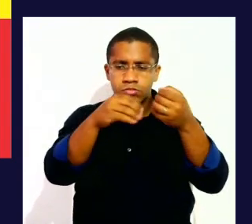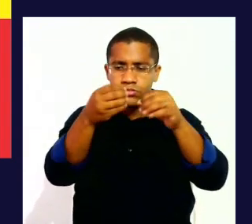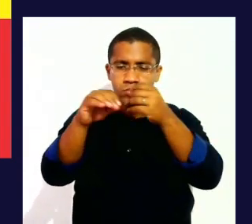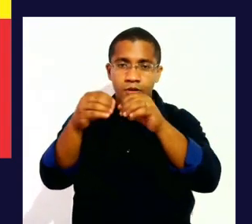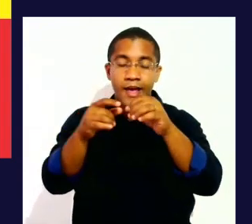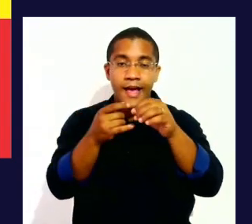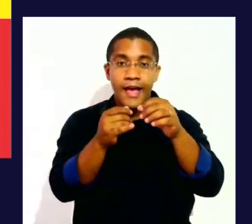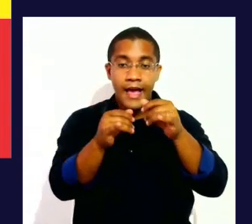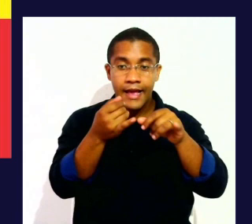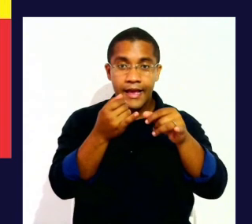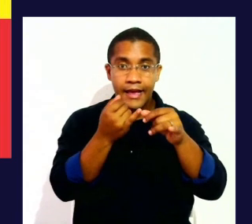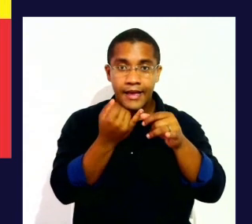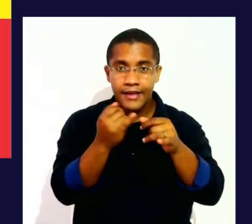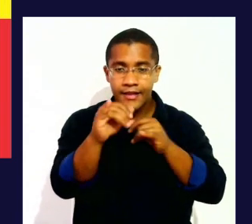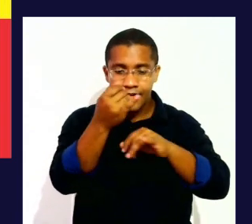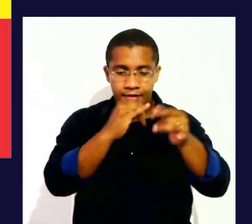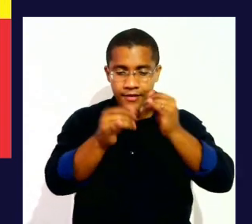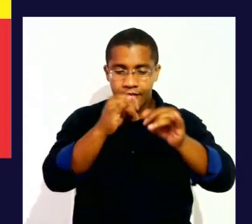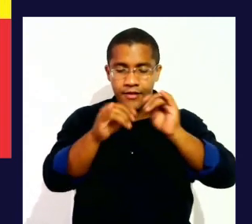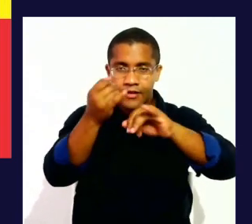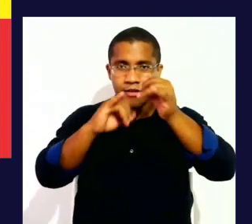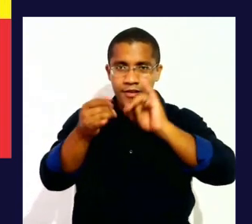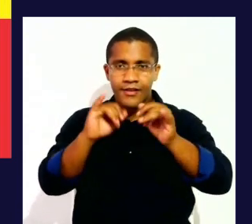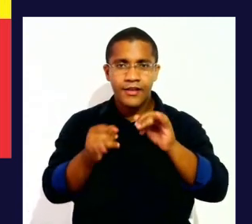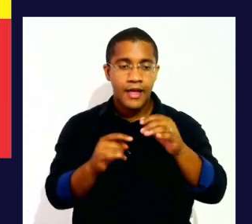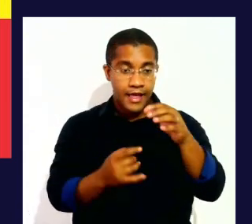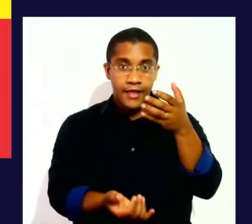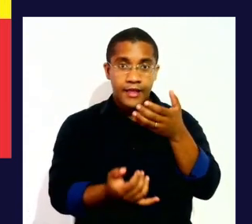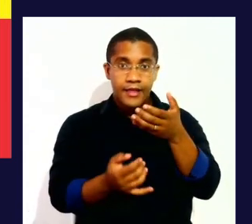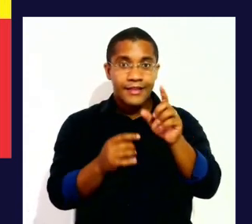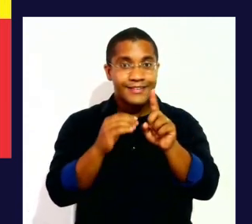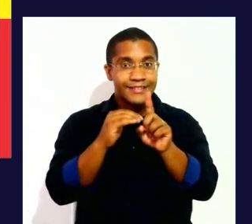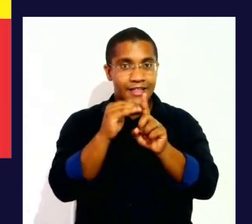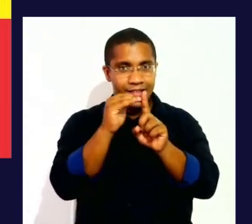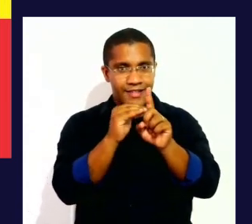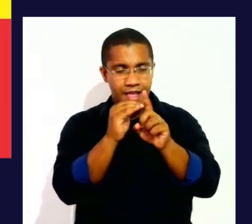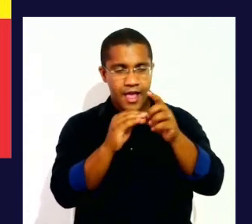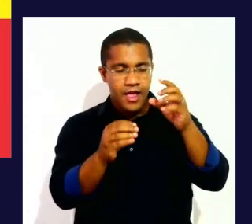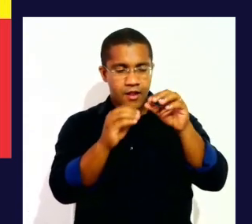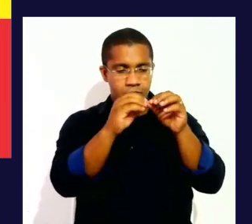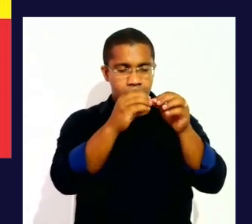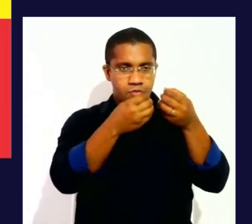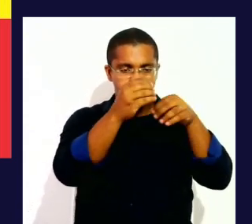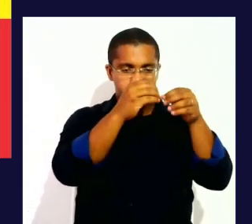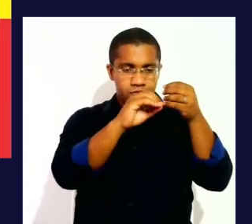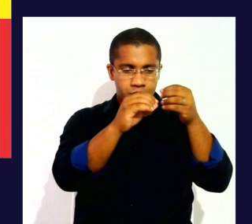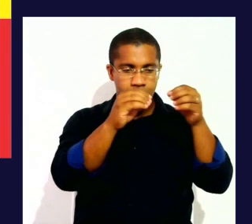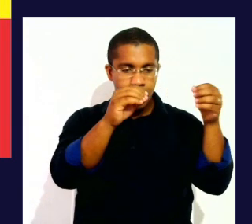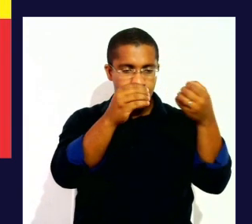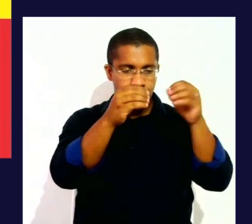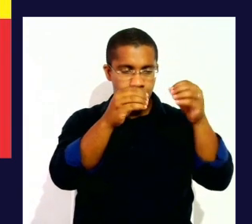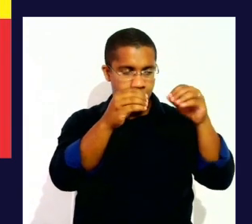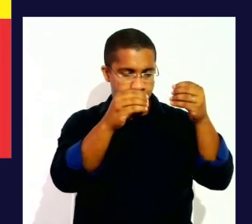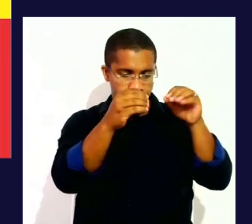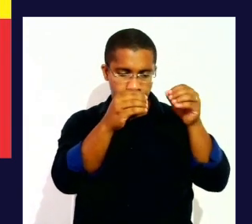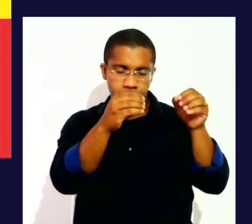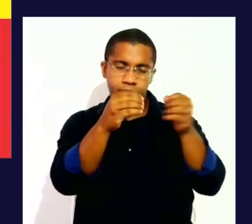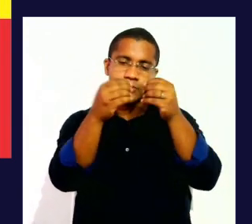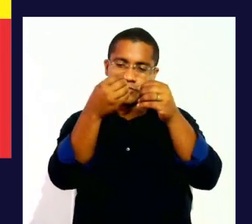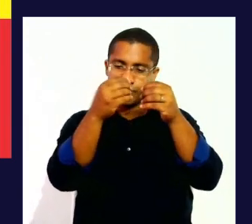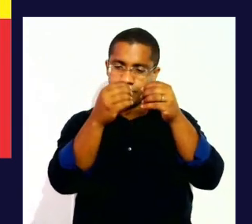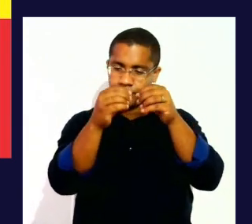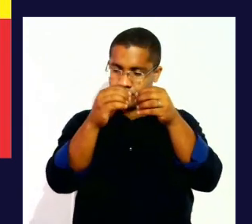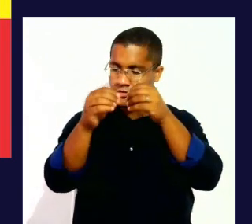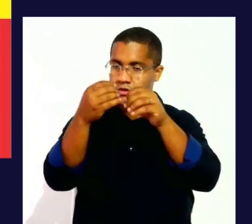a energia térmica, na realidade, ela vai ser transmitida para a próxima molécula e assim